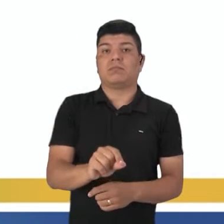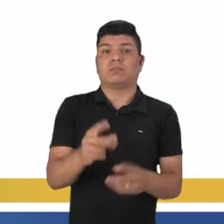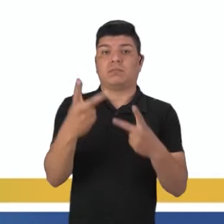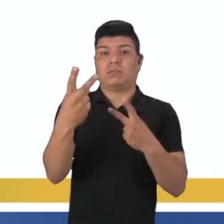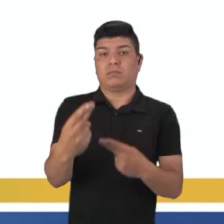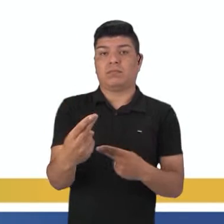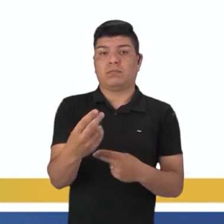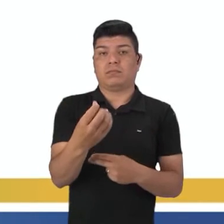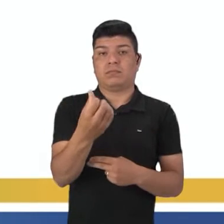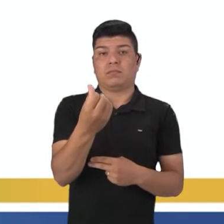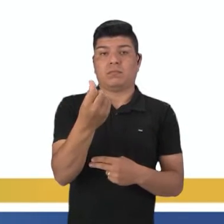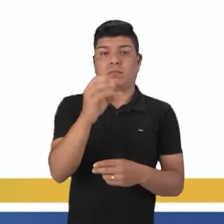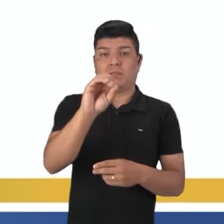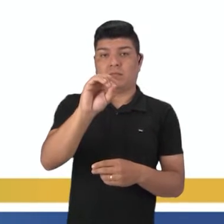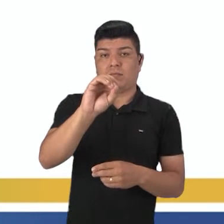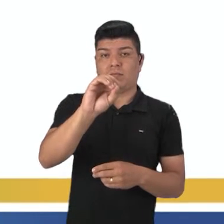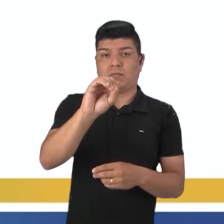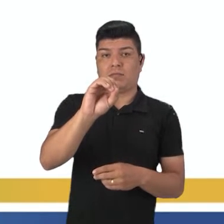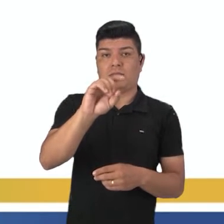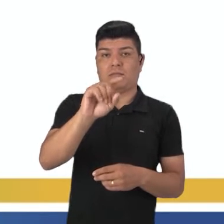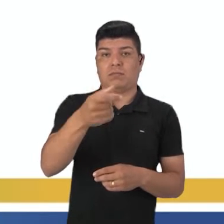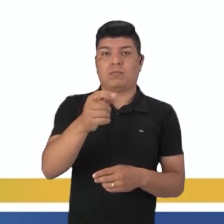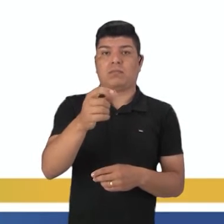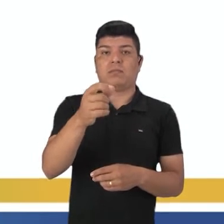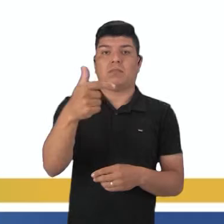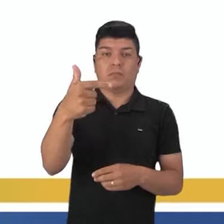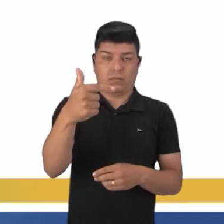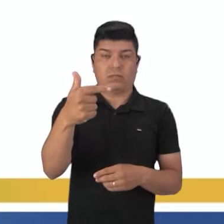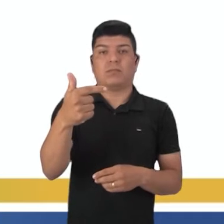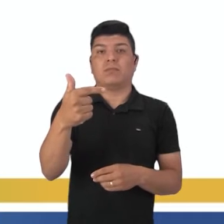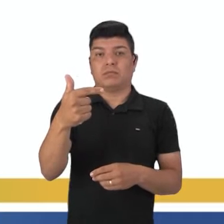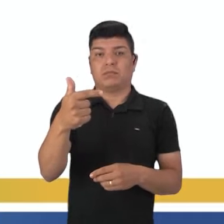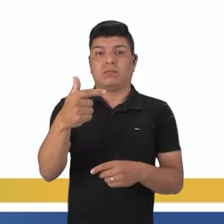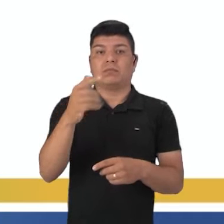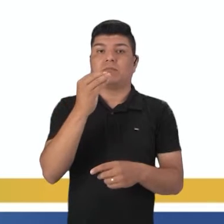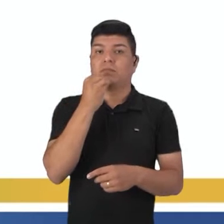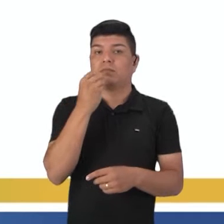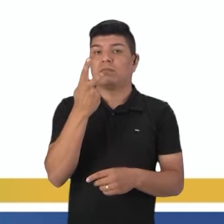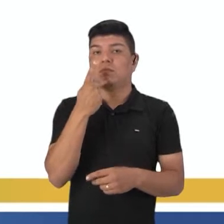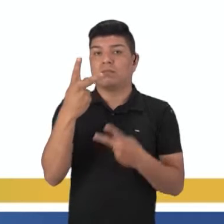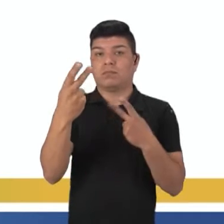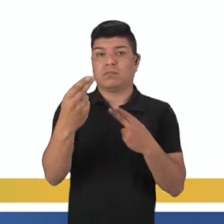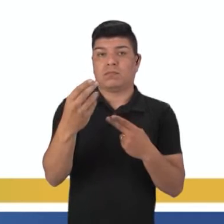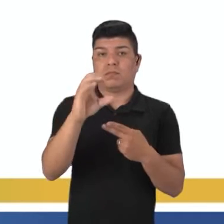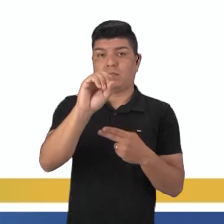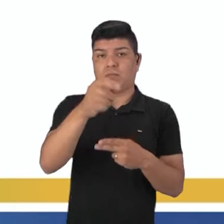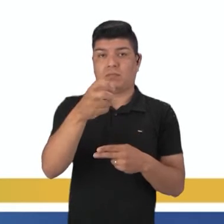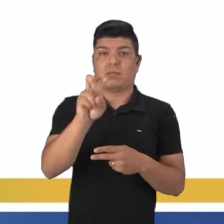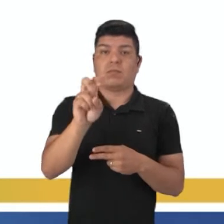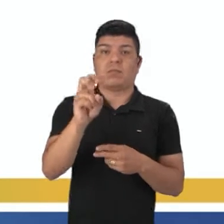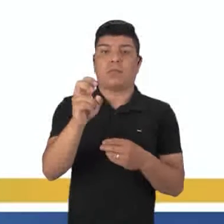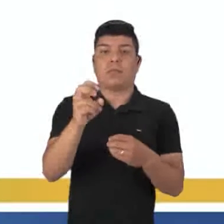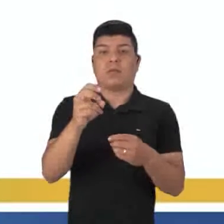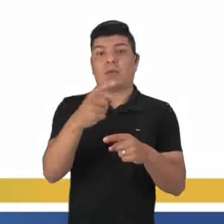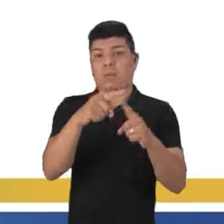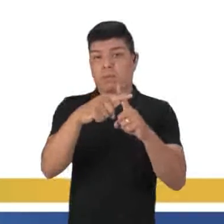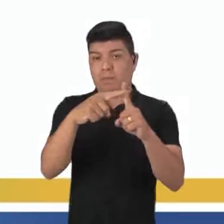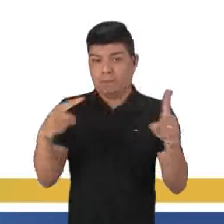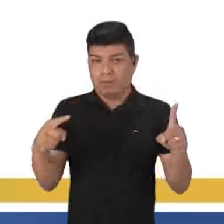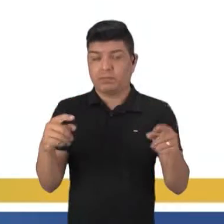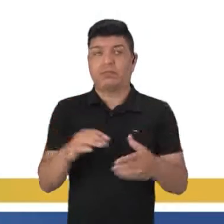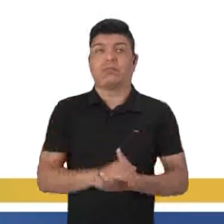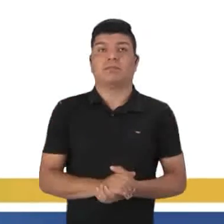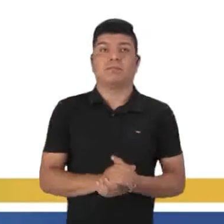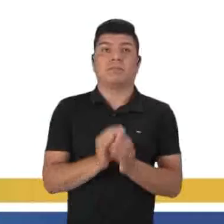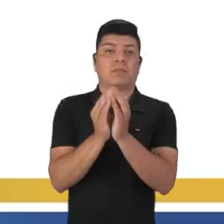igual a meio, né, 1 sobre 2. Então, quer dizer que essa probabilidade é igual a meio, ou metade, né?